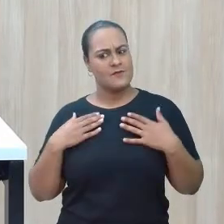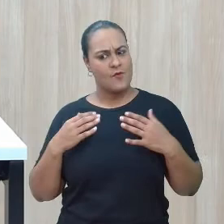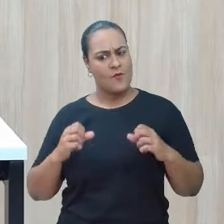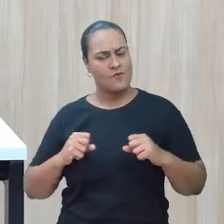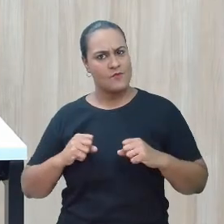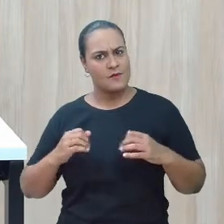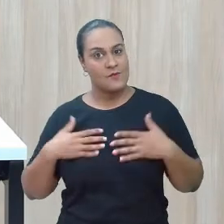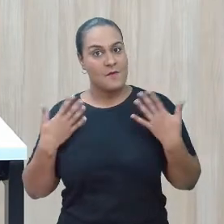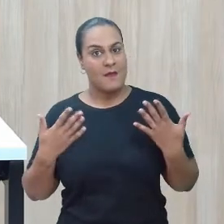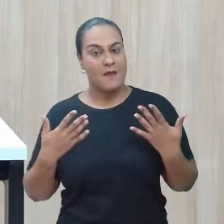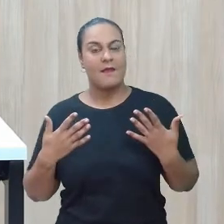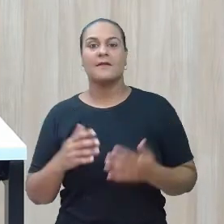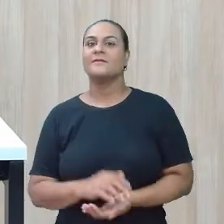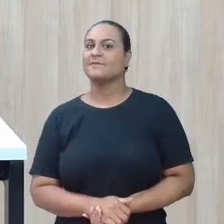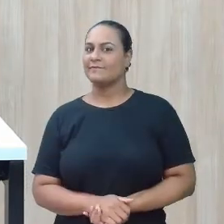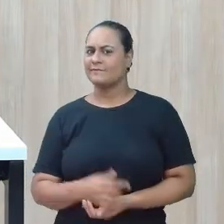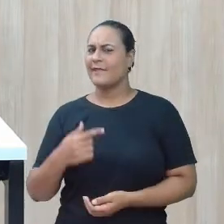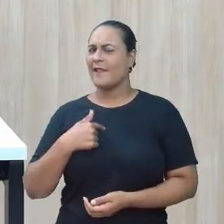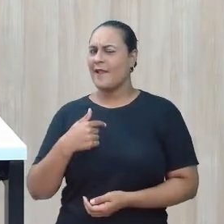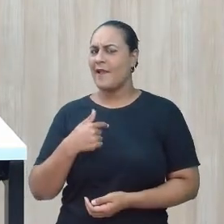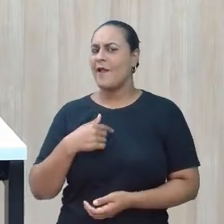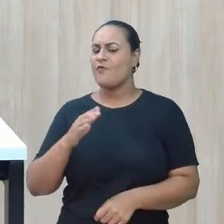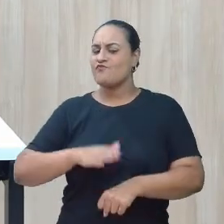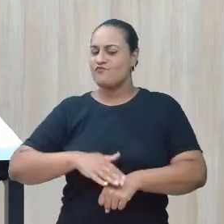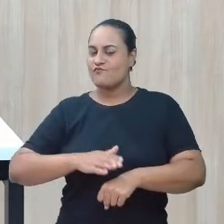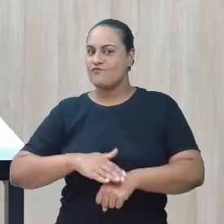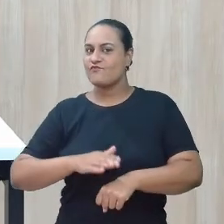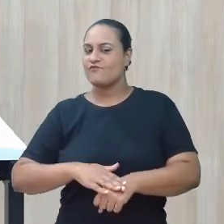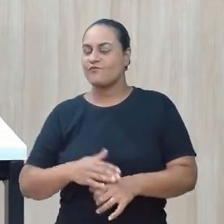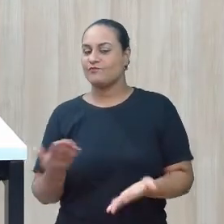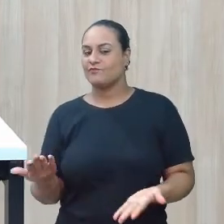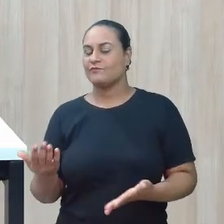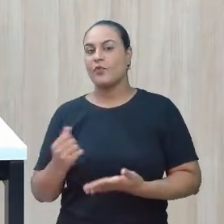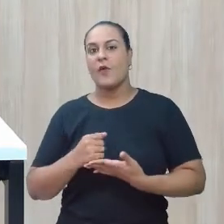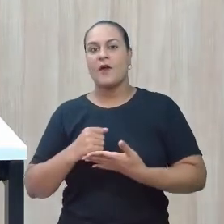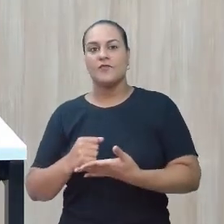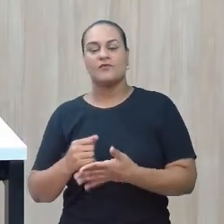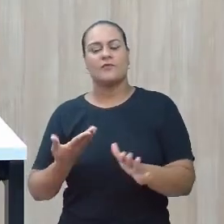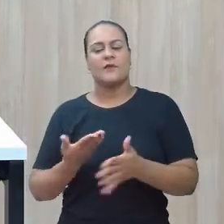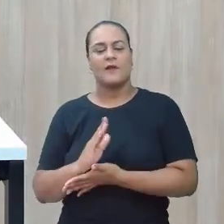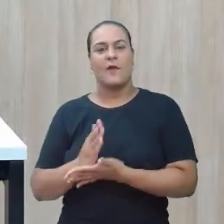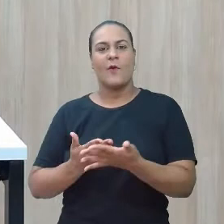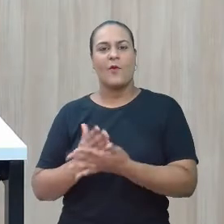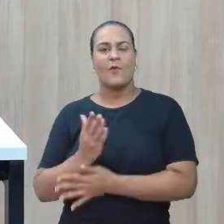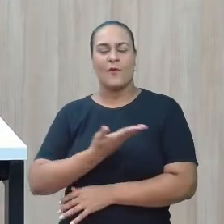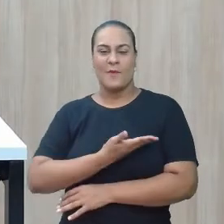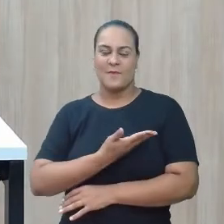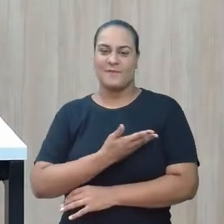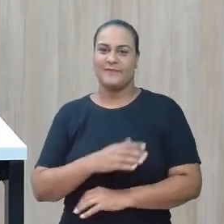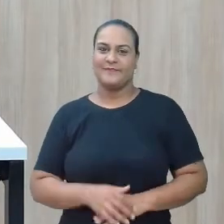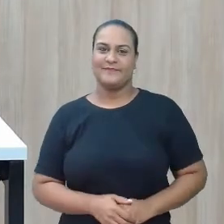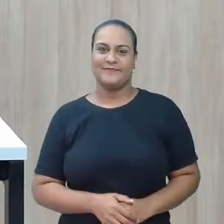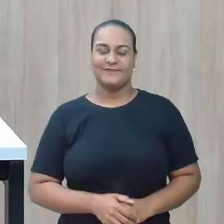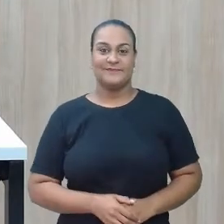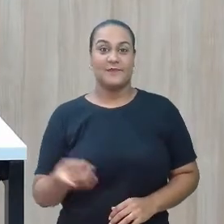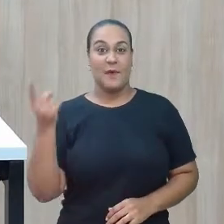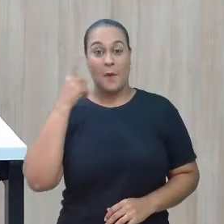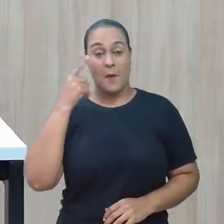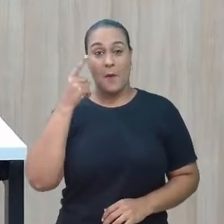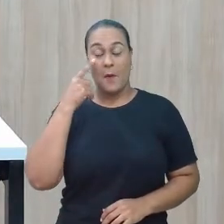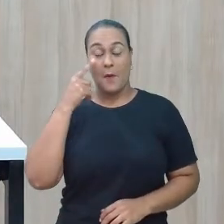que eu fiz com a ajuda de alguns colegas aqui. Mas vamos lá? Olha aí, pessoal, hora